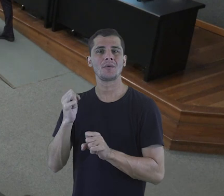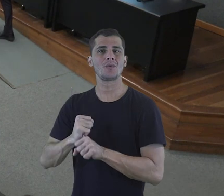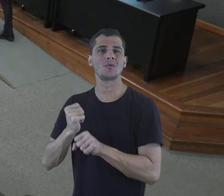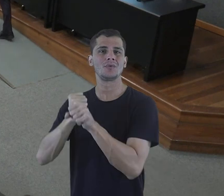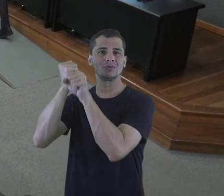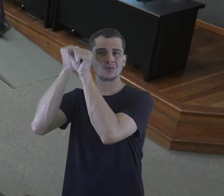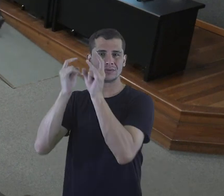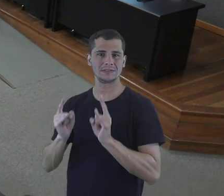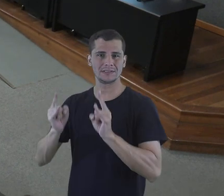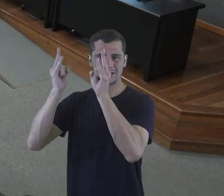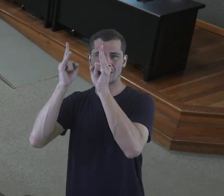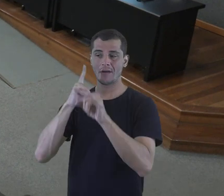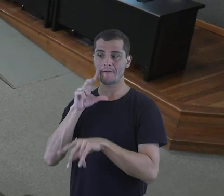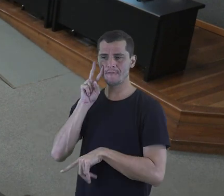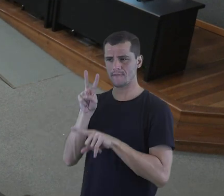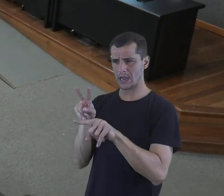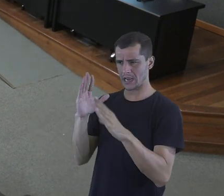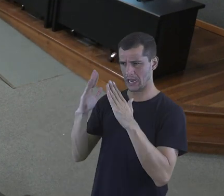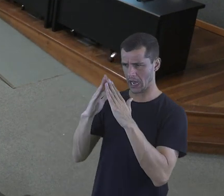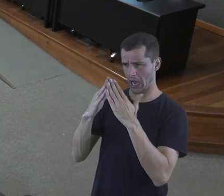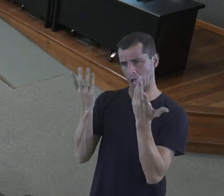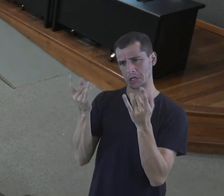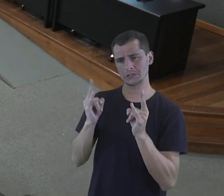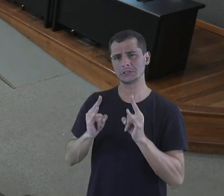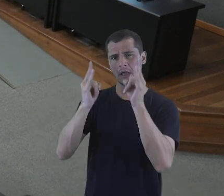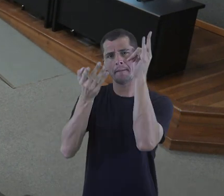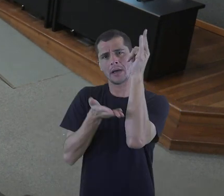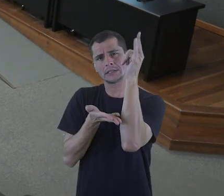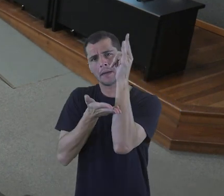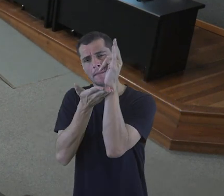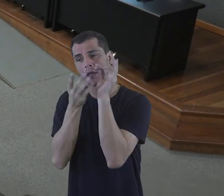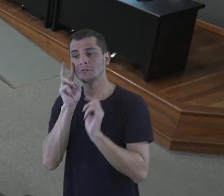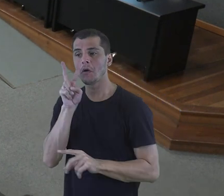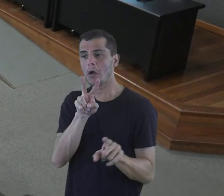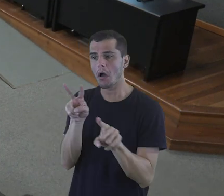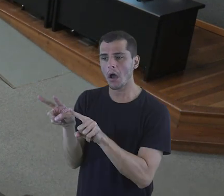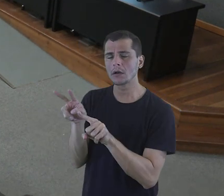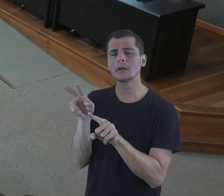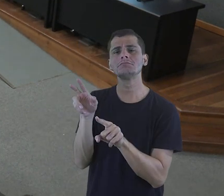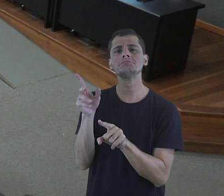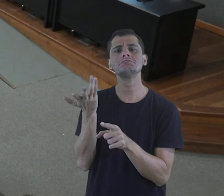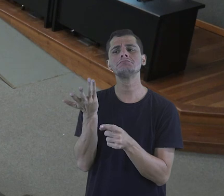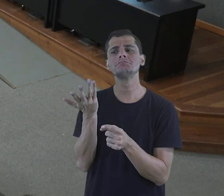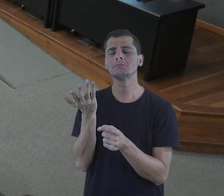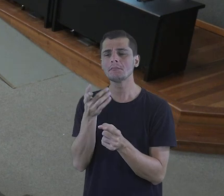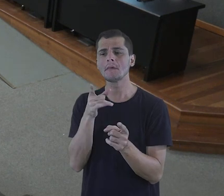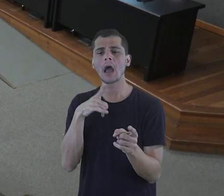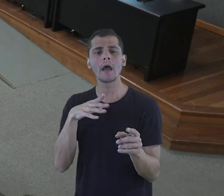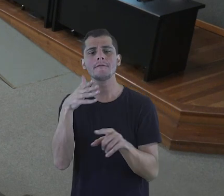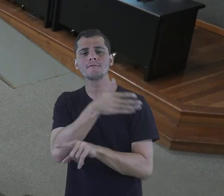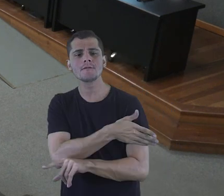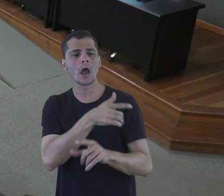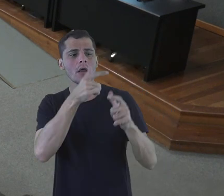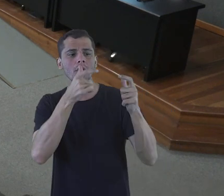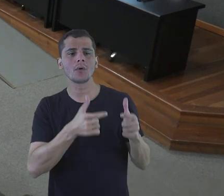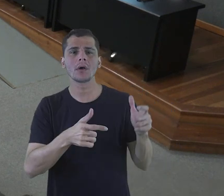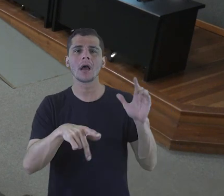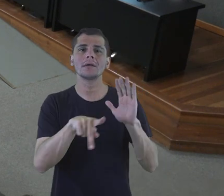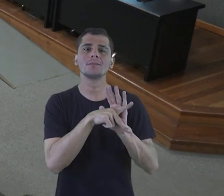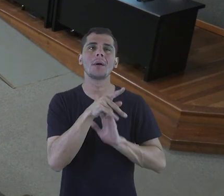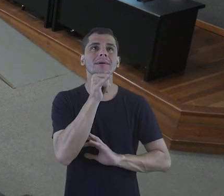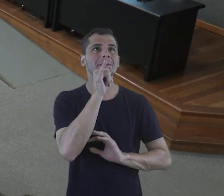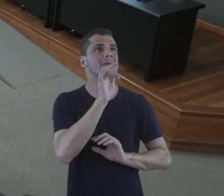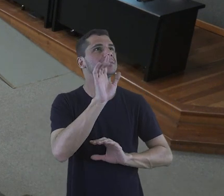você está vendo uma casa um apartamento sei lá aí você vai no setor de decorado só